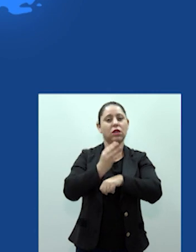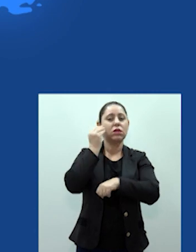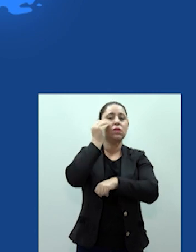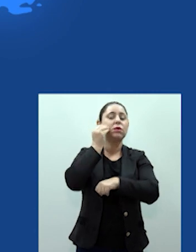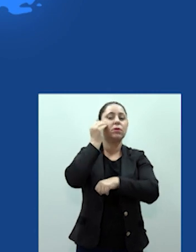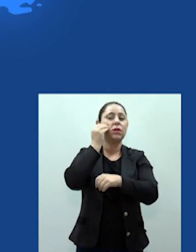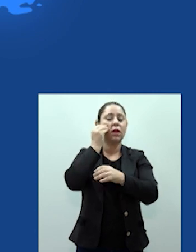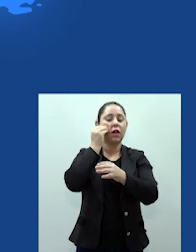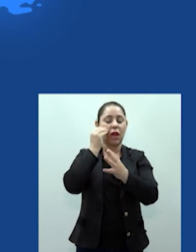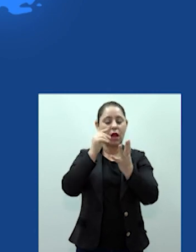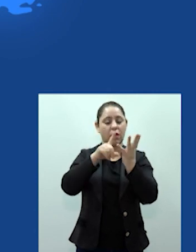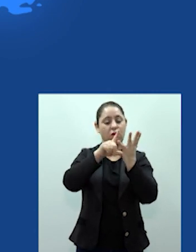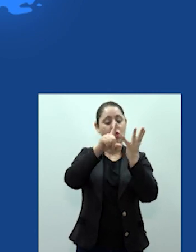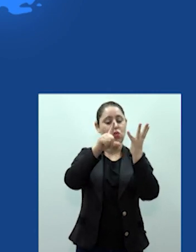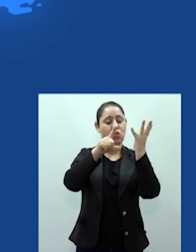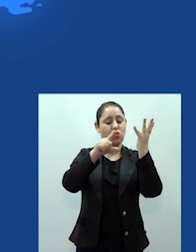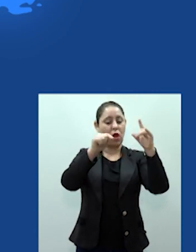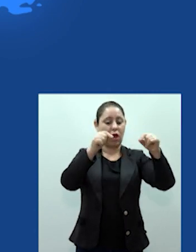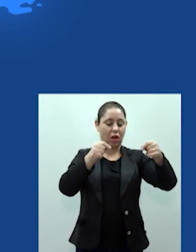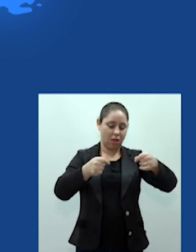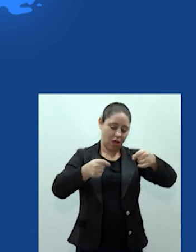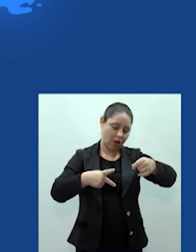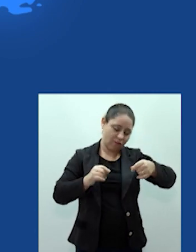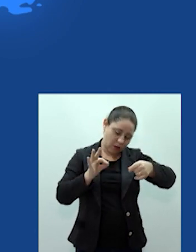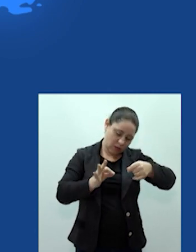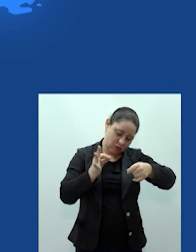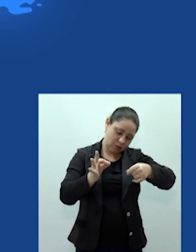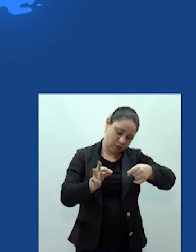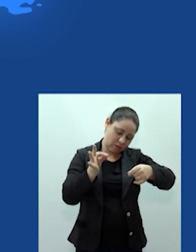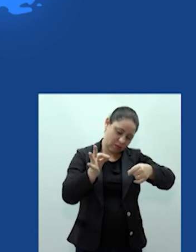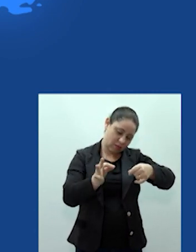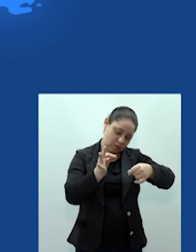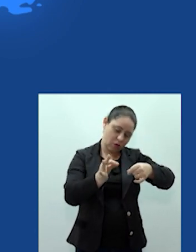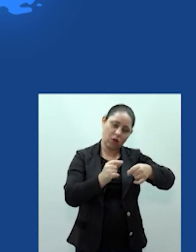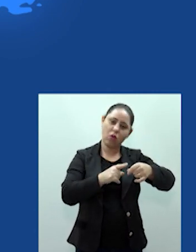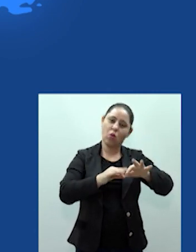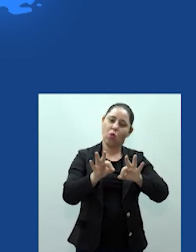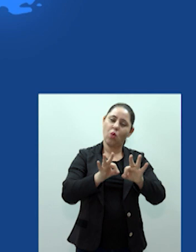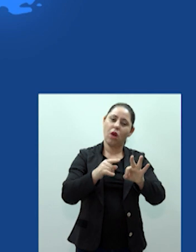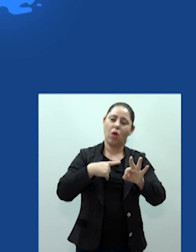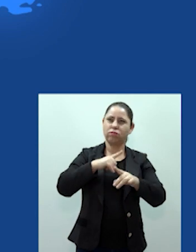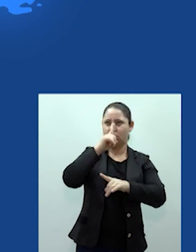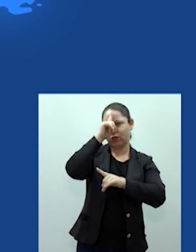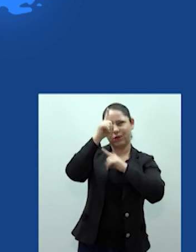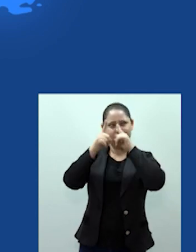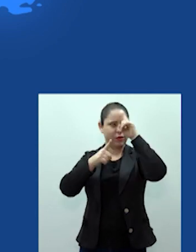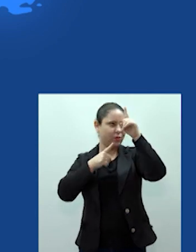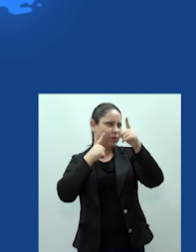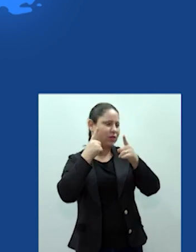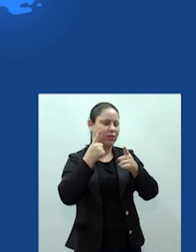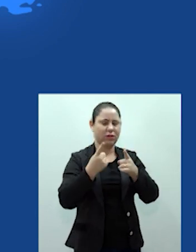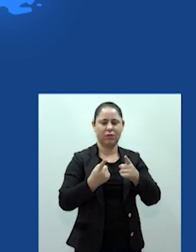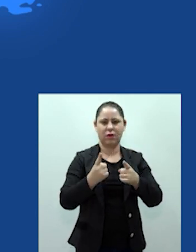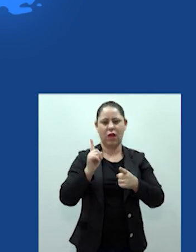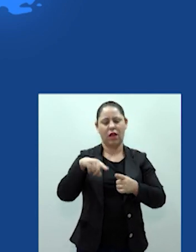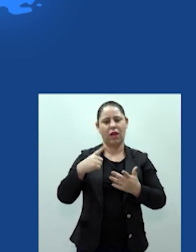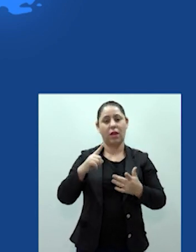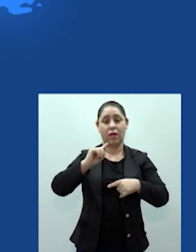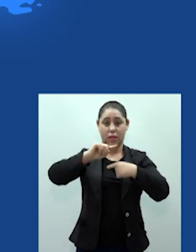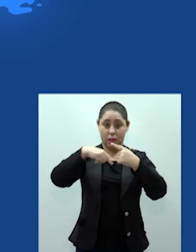testar esses bordados em folha seca. E a partir disso, foram vindo várias outras ideias.